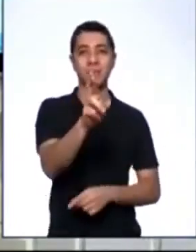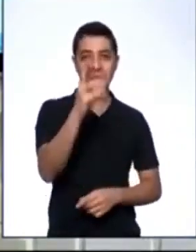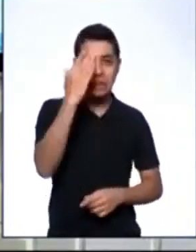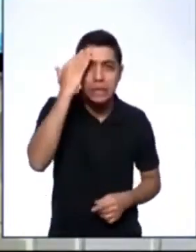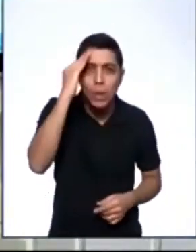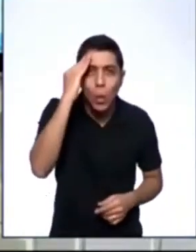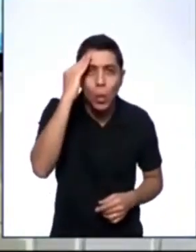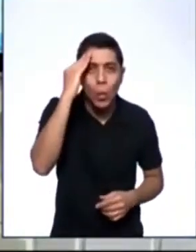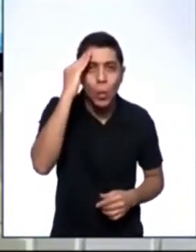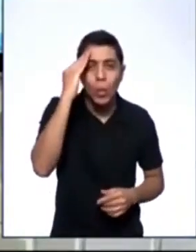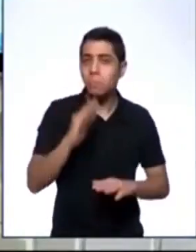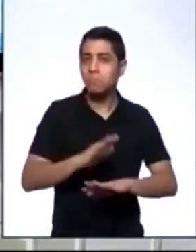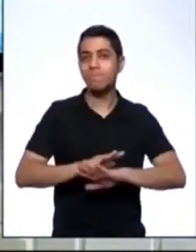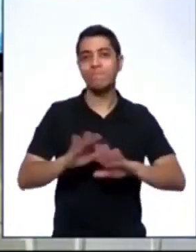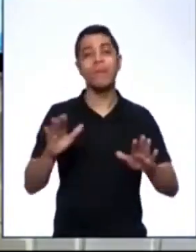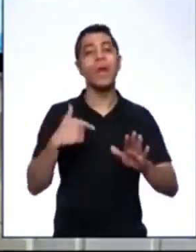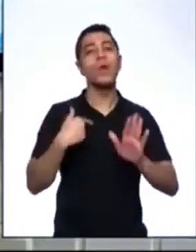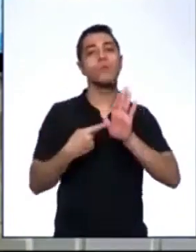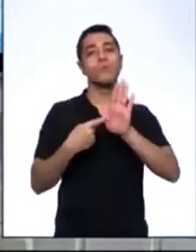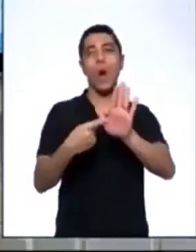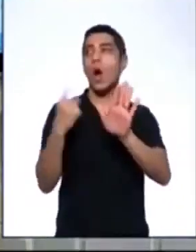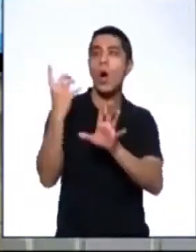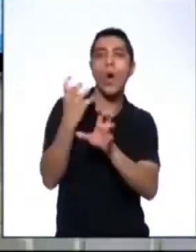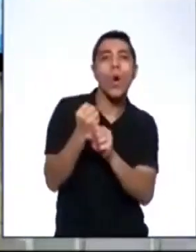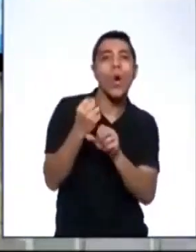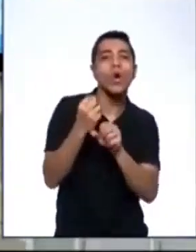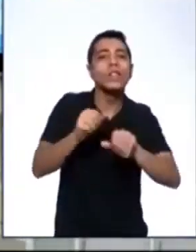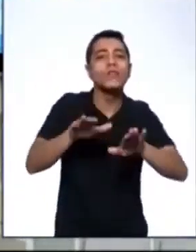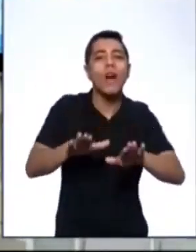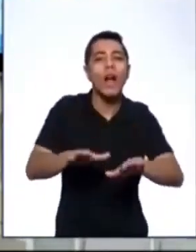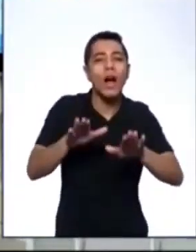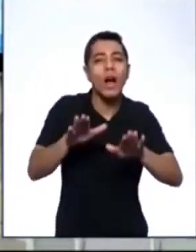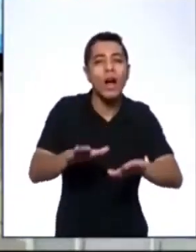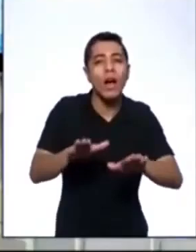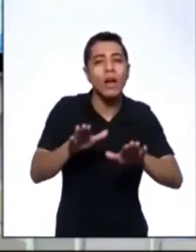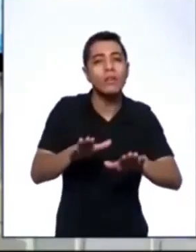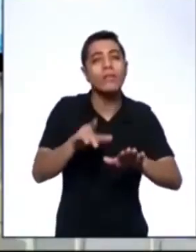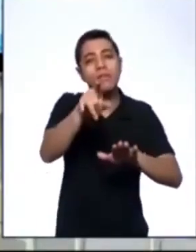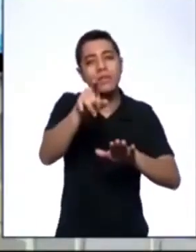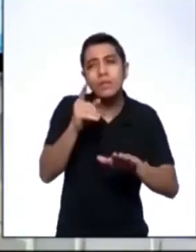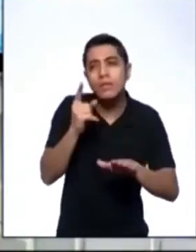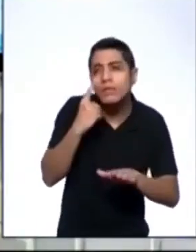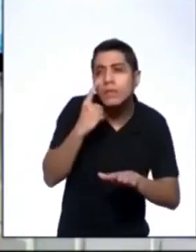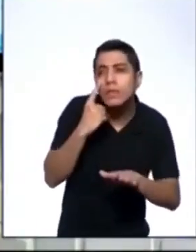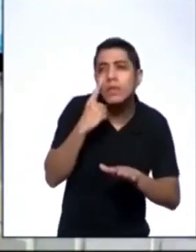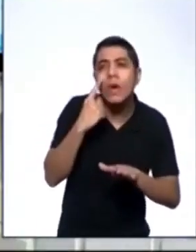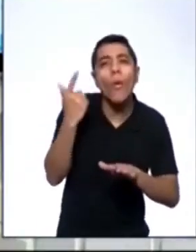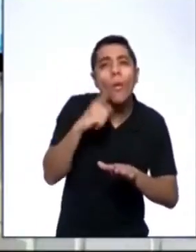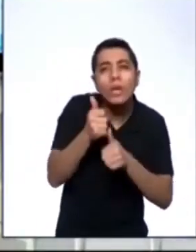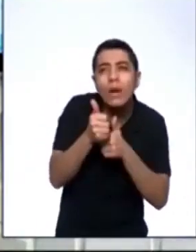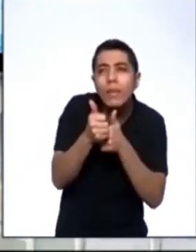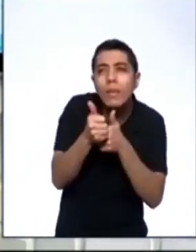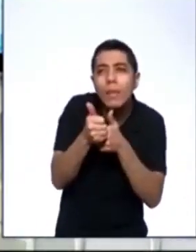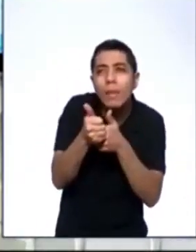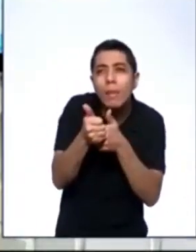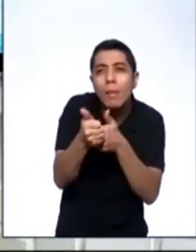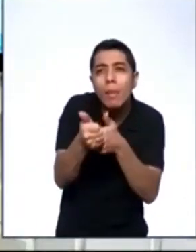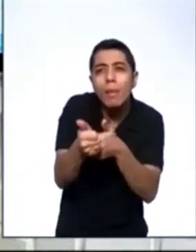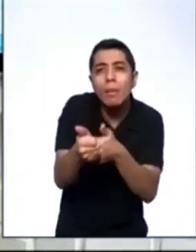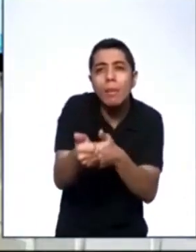Aí eu deixei a conta devagarzinho bem devagarzinho para você poder acompanhar passo a passo